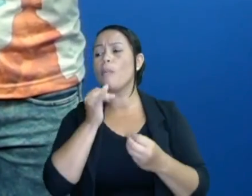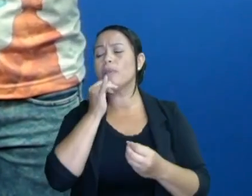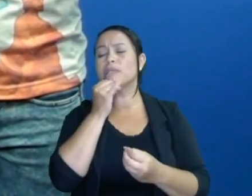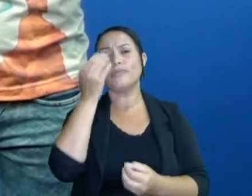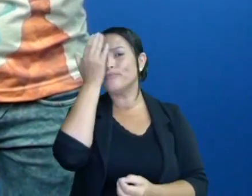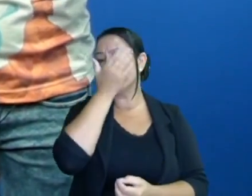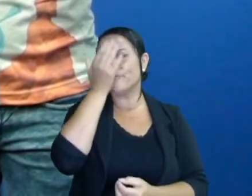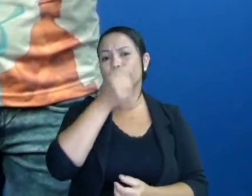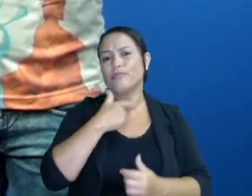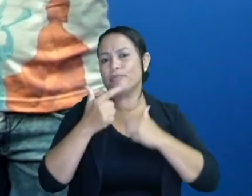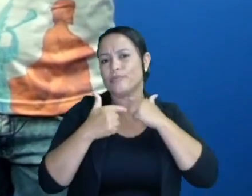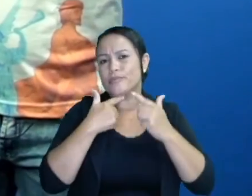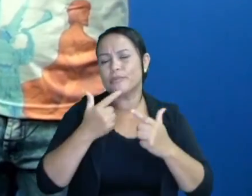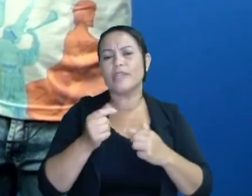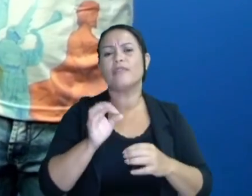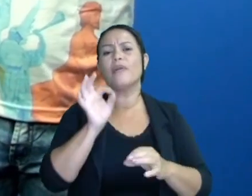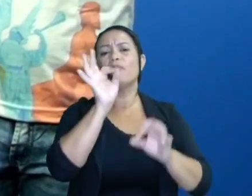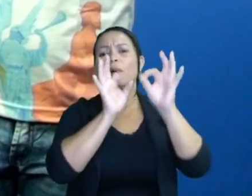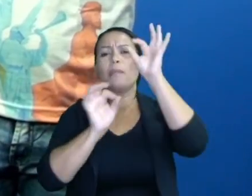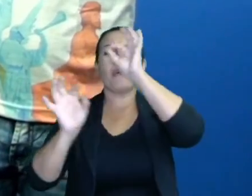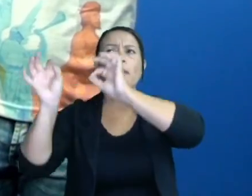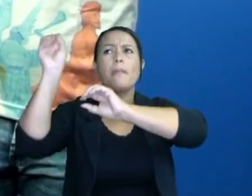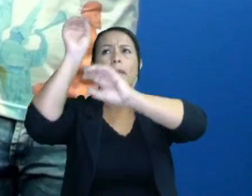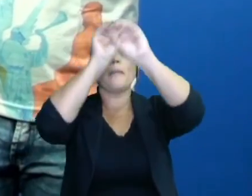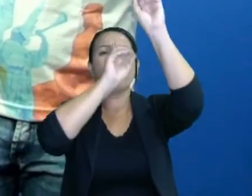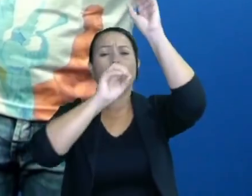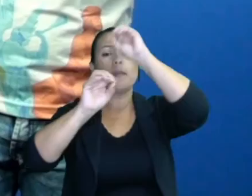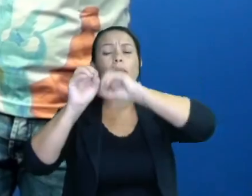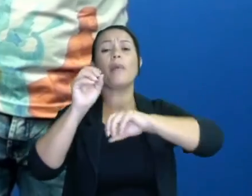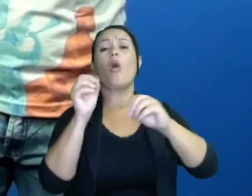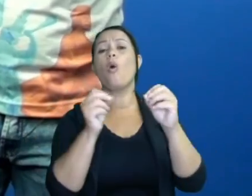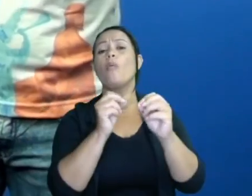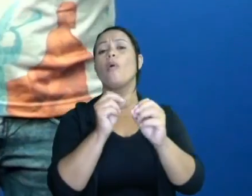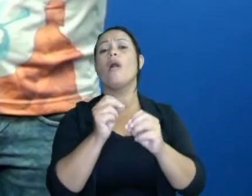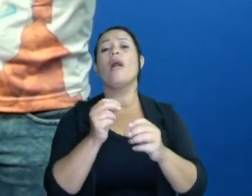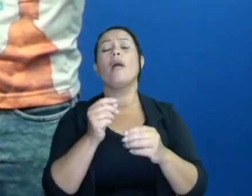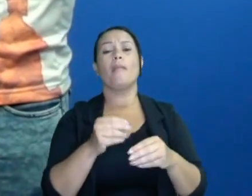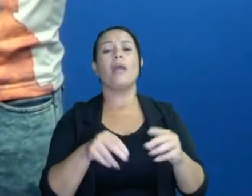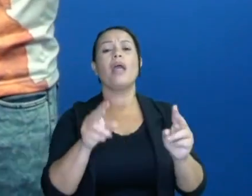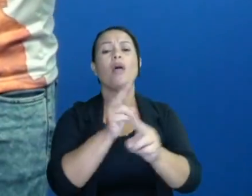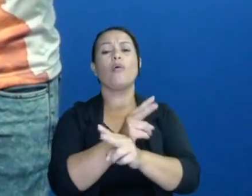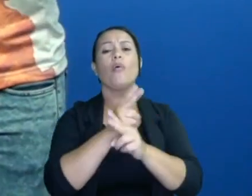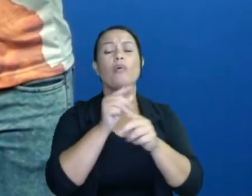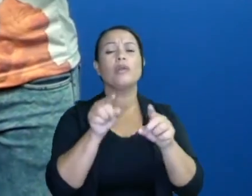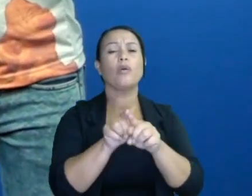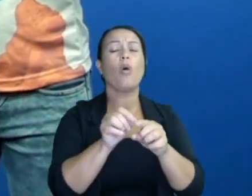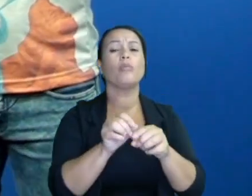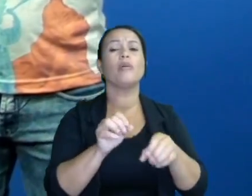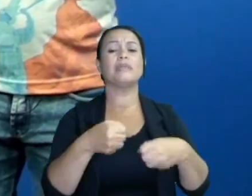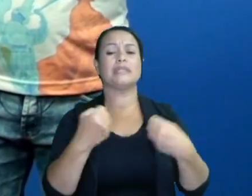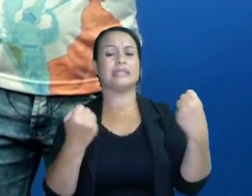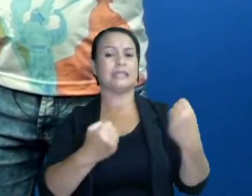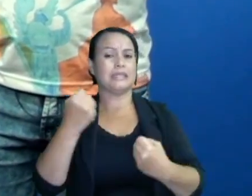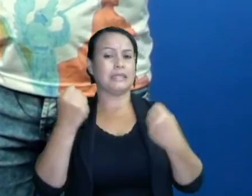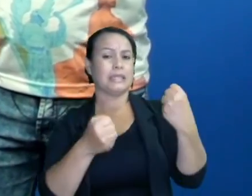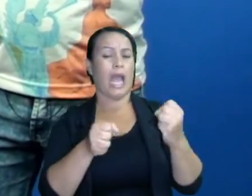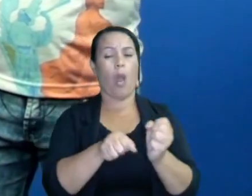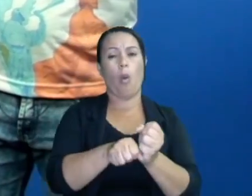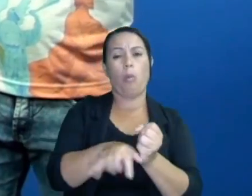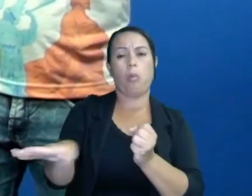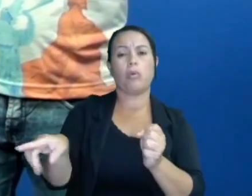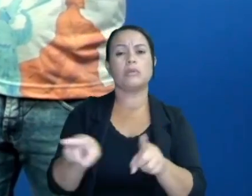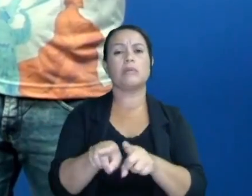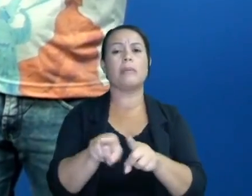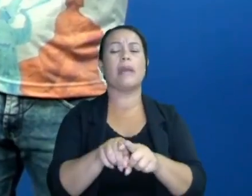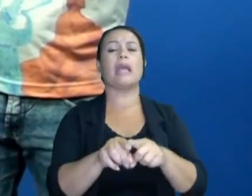tamanhos microscópicos que são soltas pelas fumaças dos carros, pelas fumaças das indústrias, que formam aquele smog,